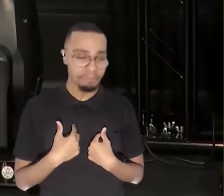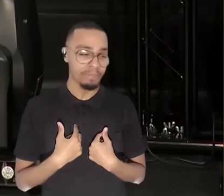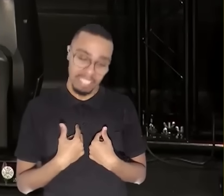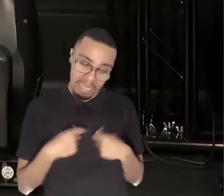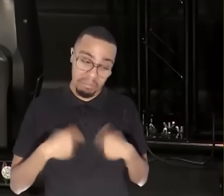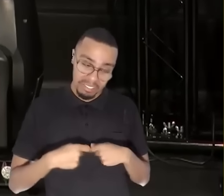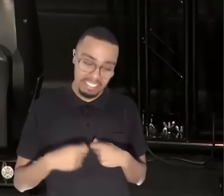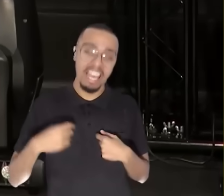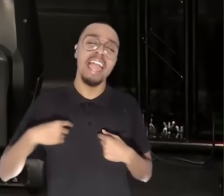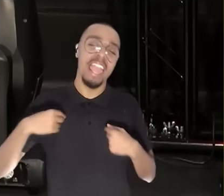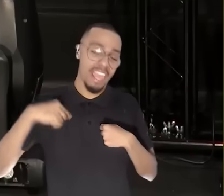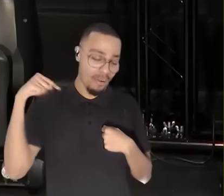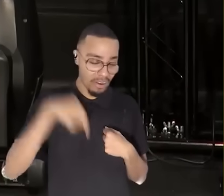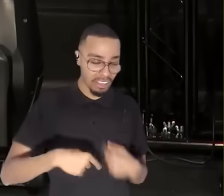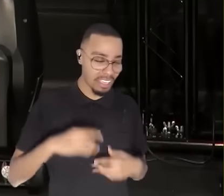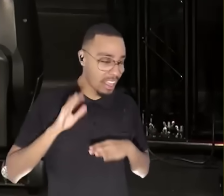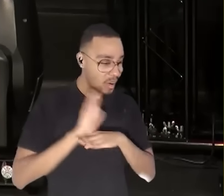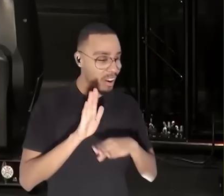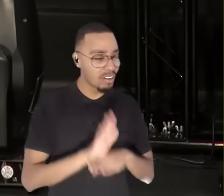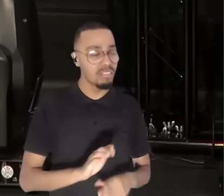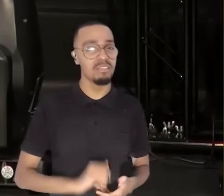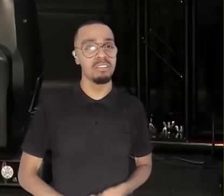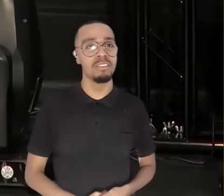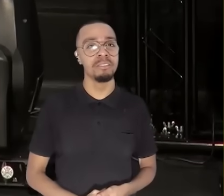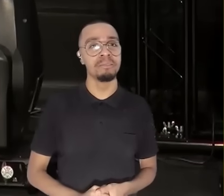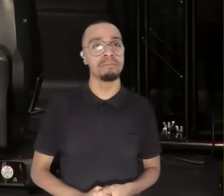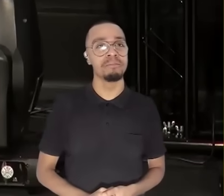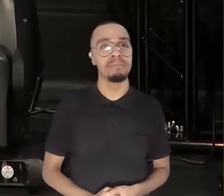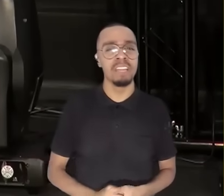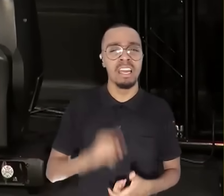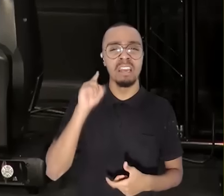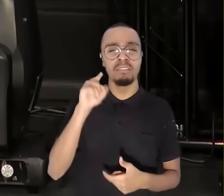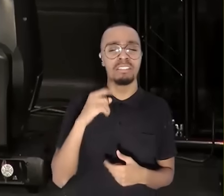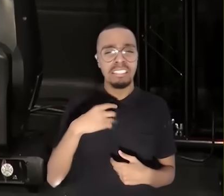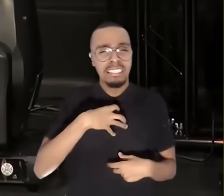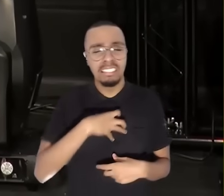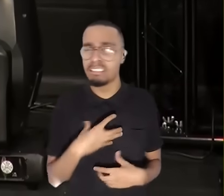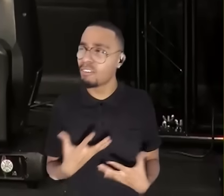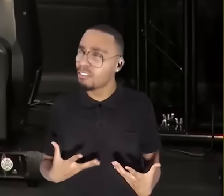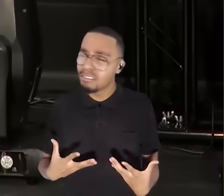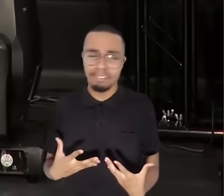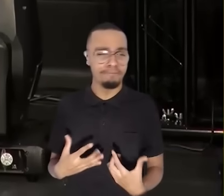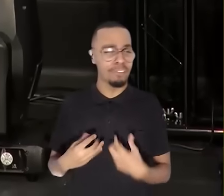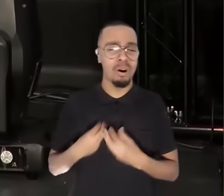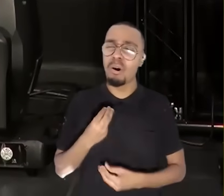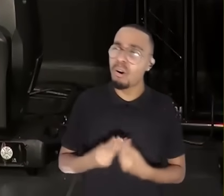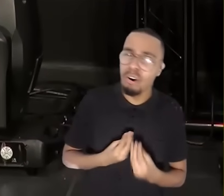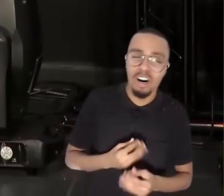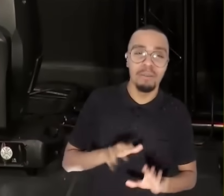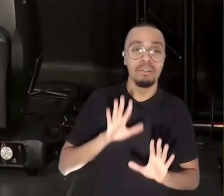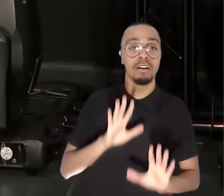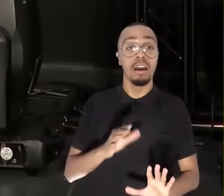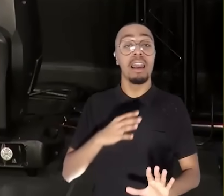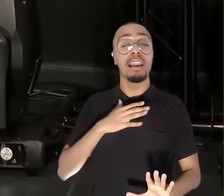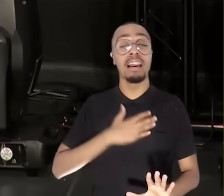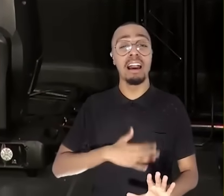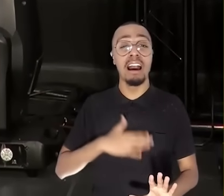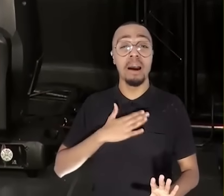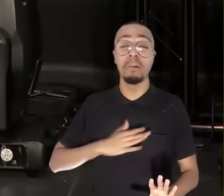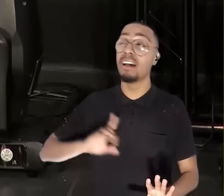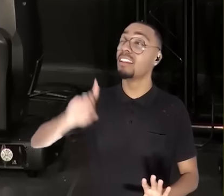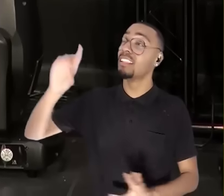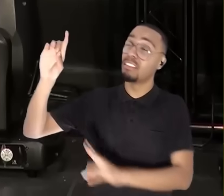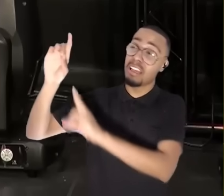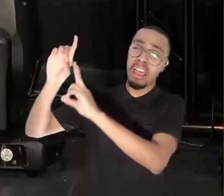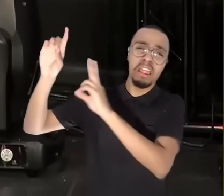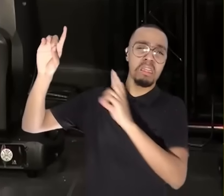eu nunca soube o que pensar quando isso aconteceu. Está tudo bem, porque o seu Deus também é resposta para isso que é novo.